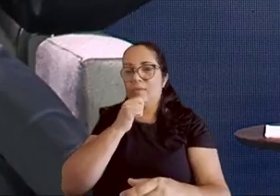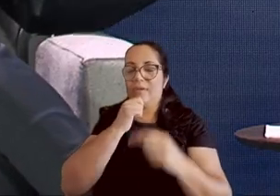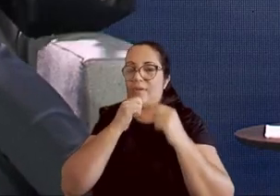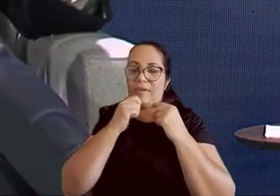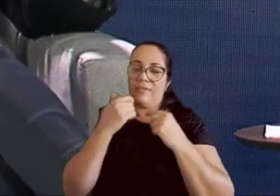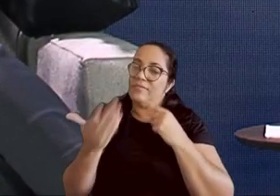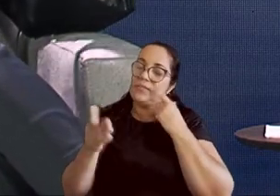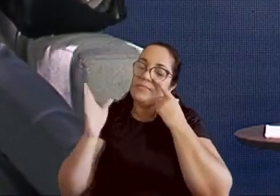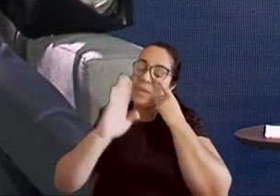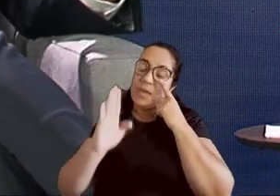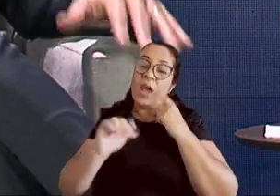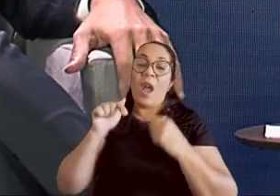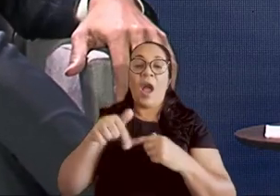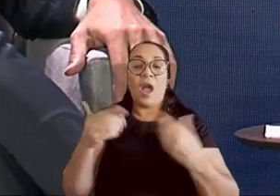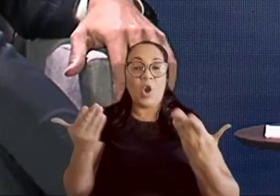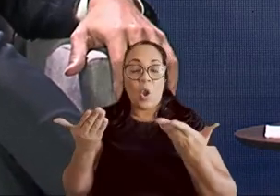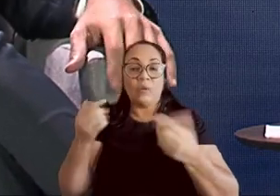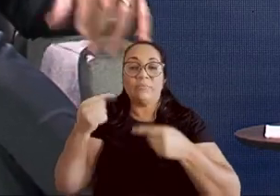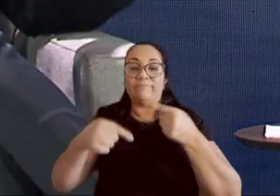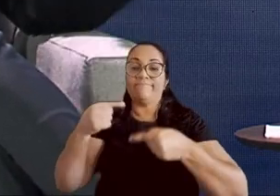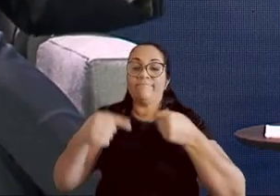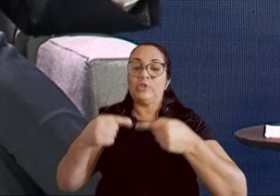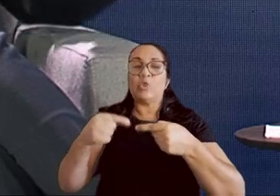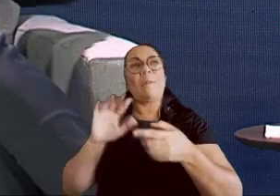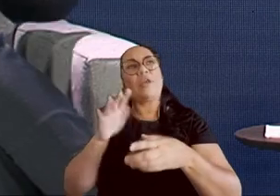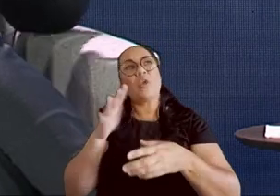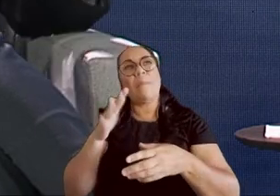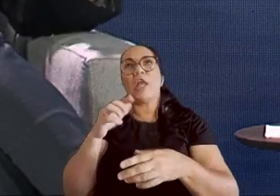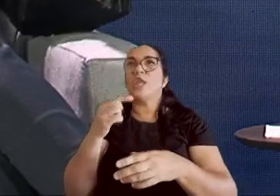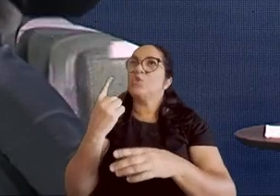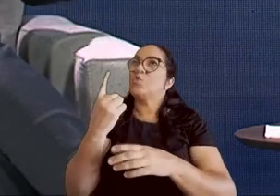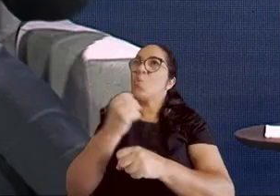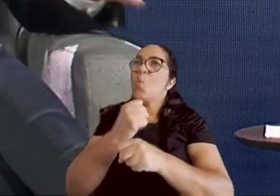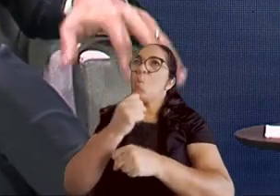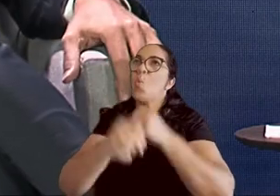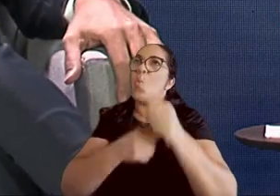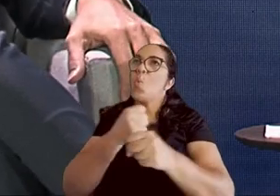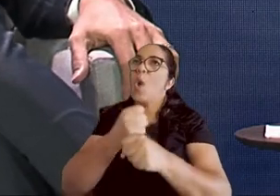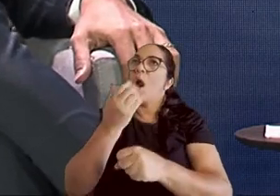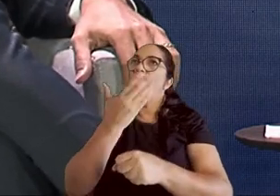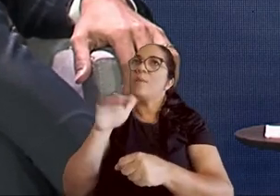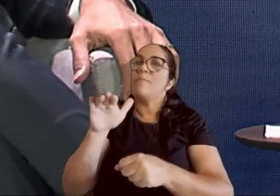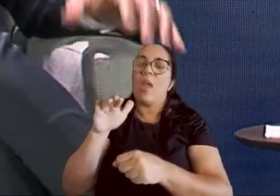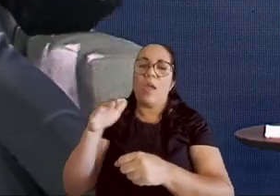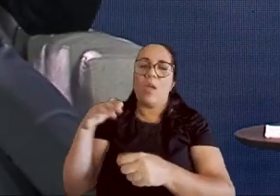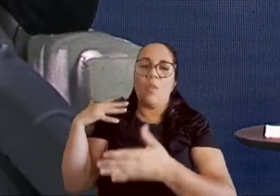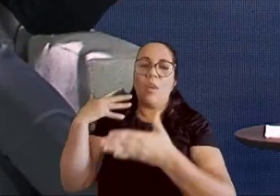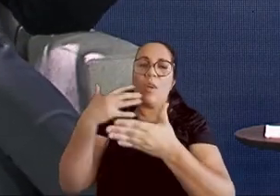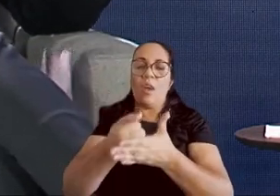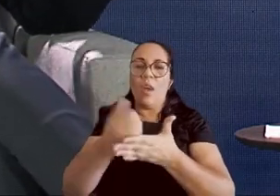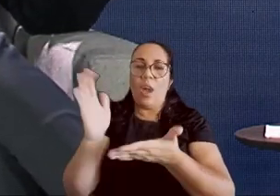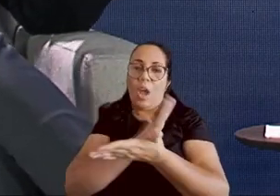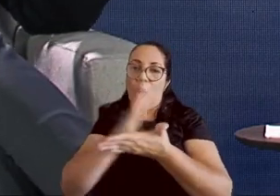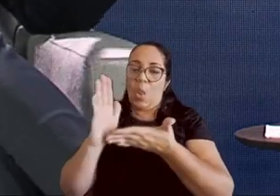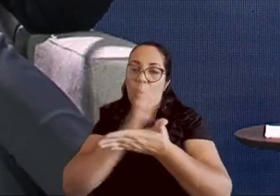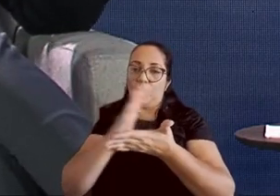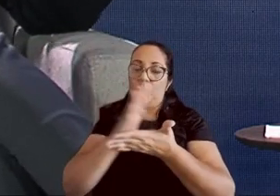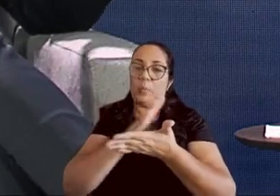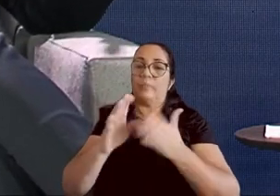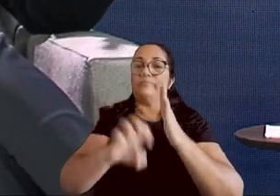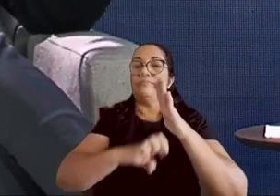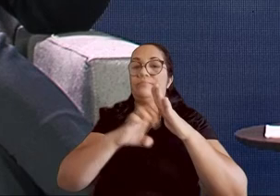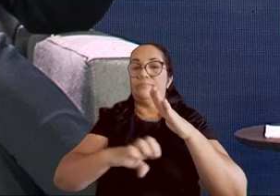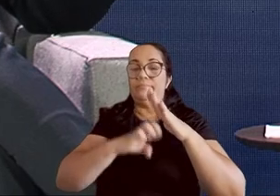alavancagem nos últimos talvez 18 meses né mastimidamente em alguns setores né então a gente entra nesse ciclo aqui